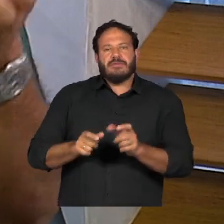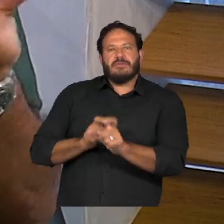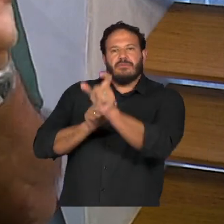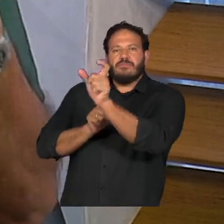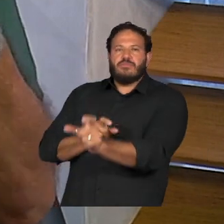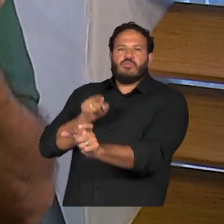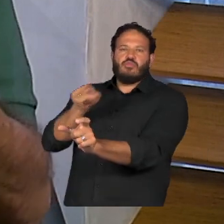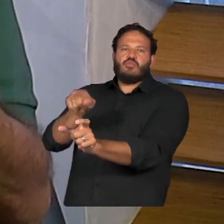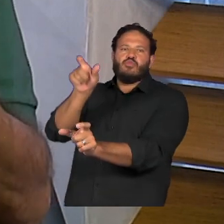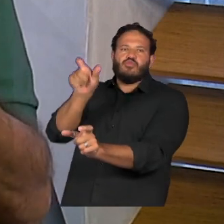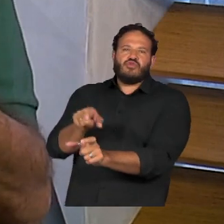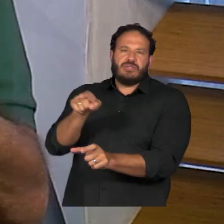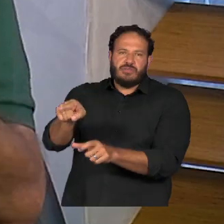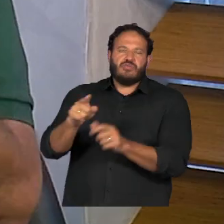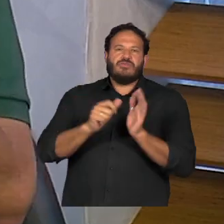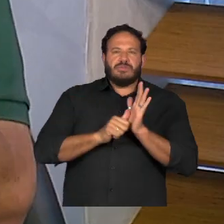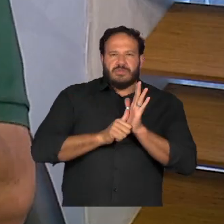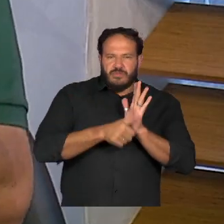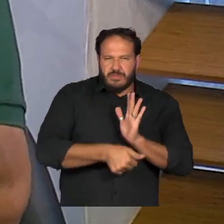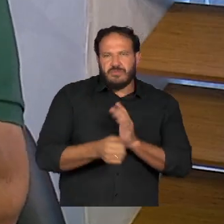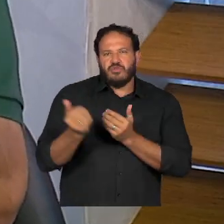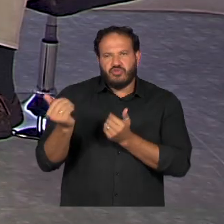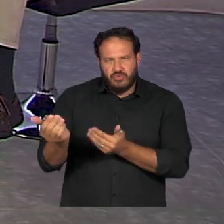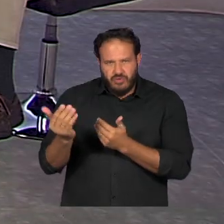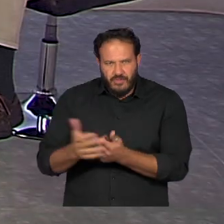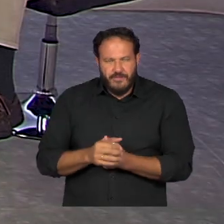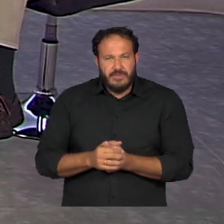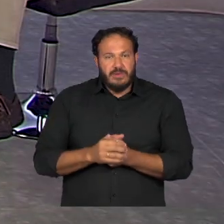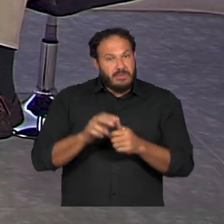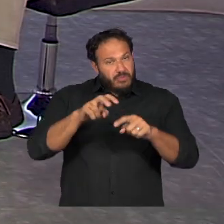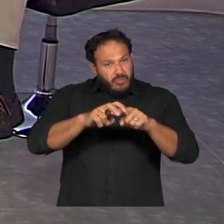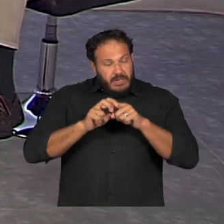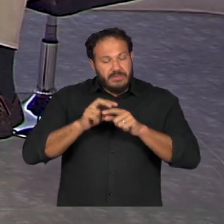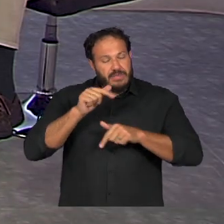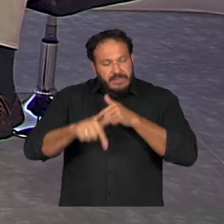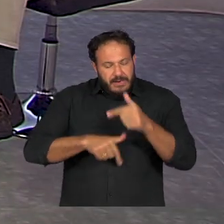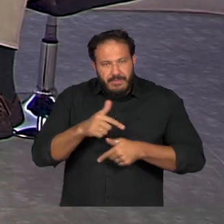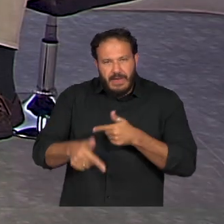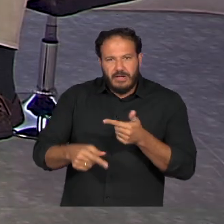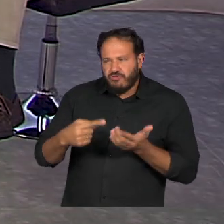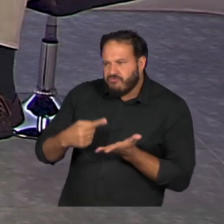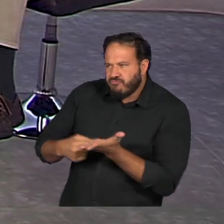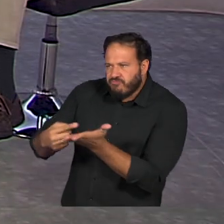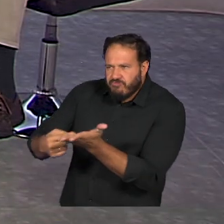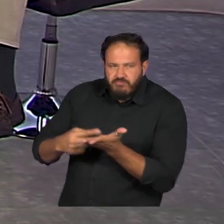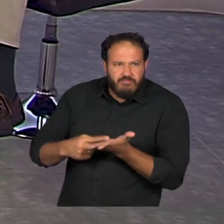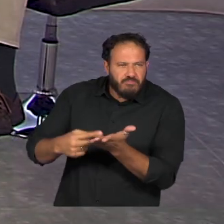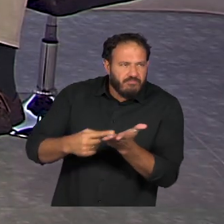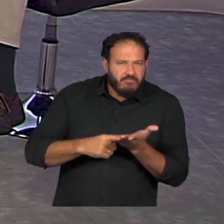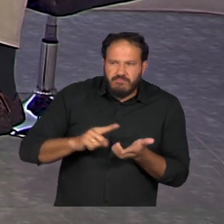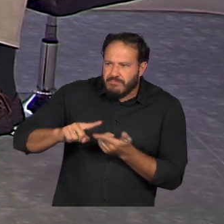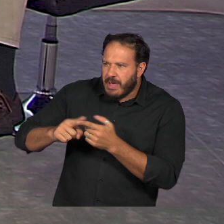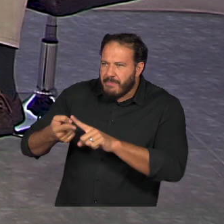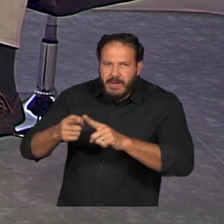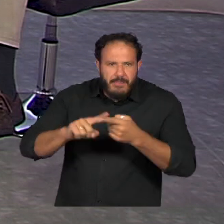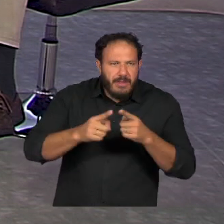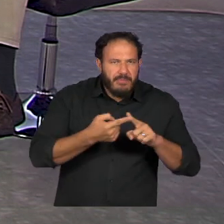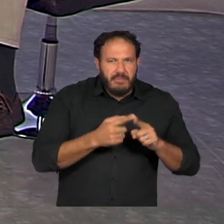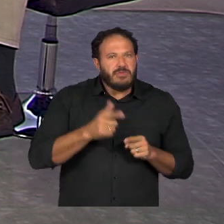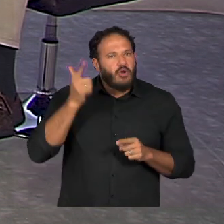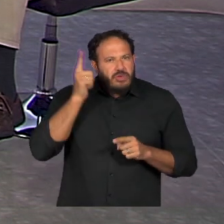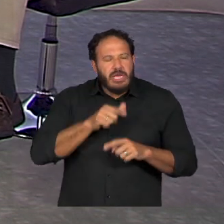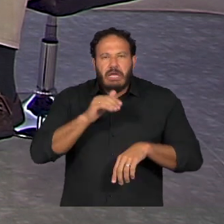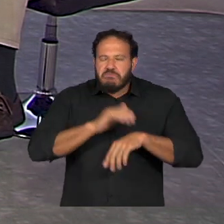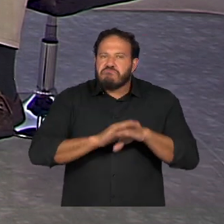educação desses jovens e em função desse trabalho conjunto nós conseguimos de fato obter